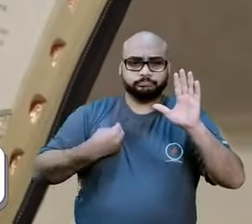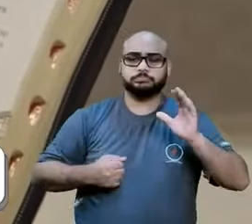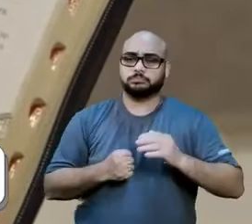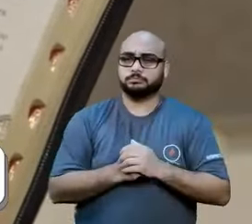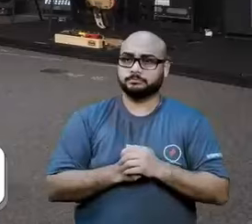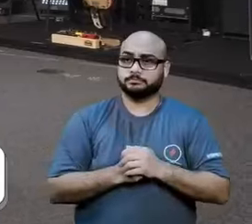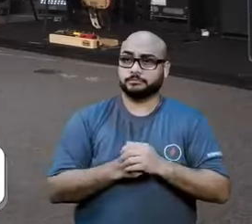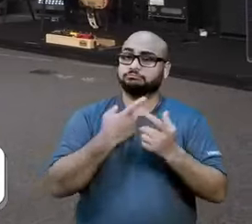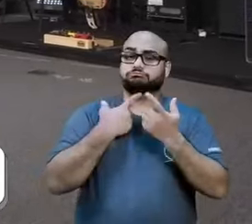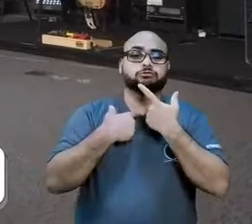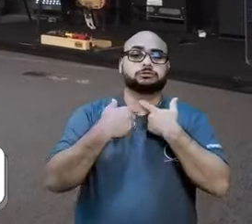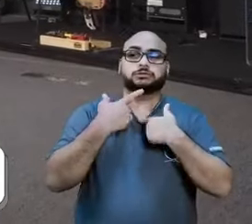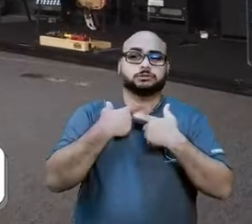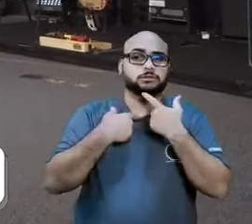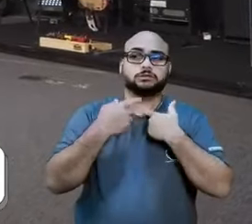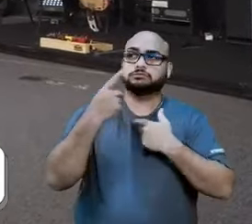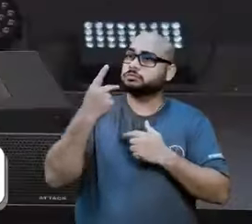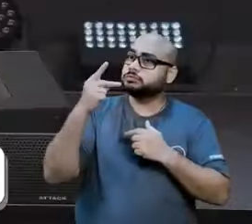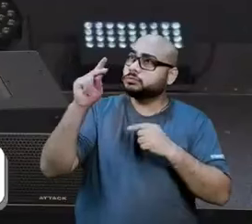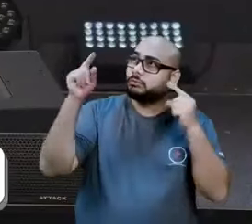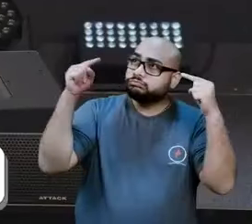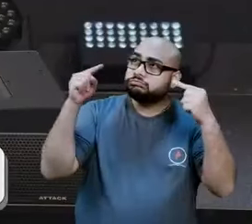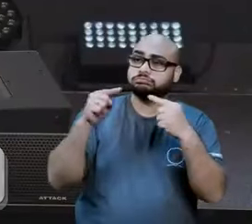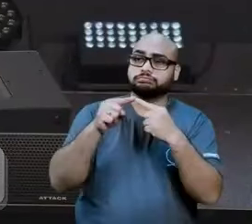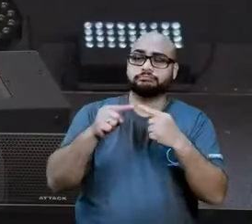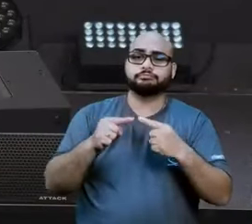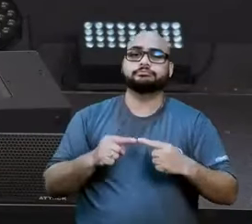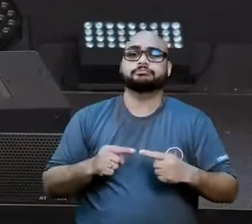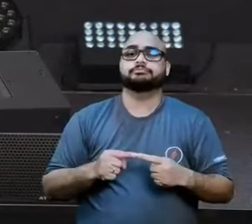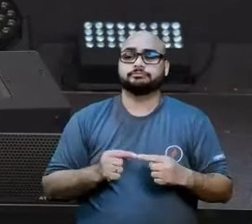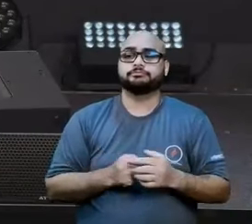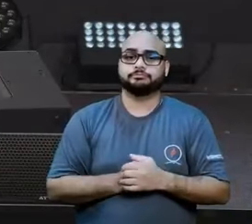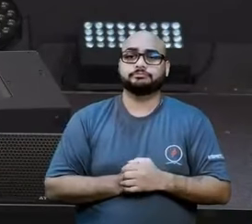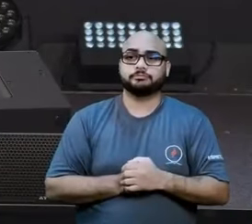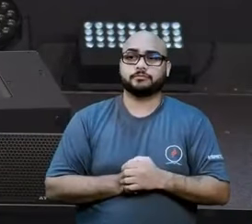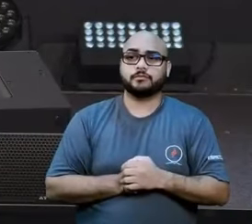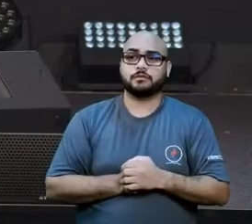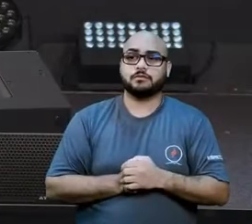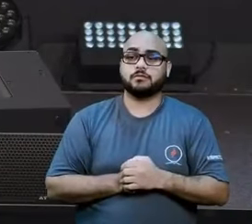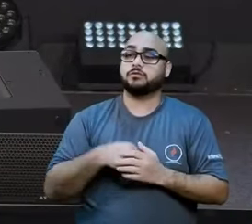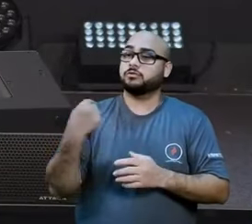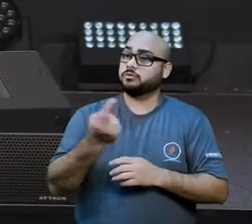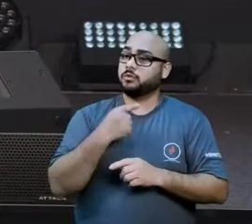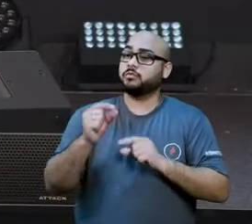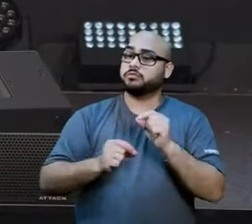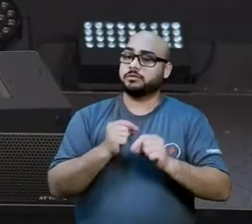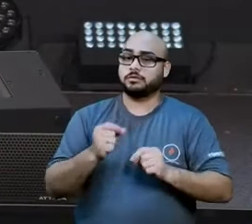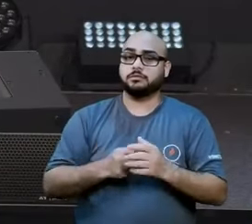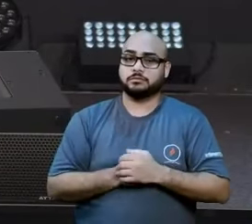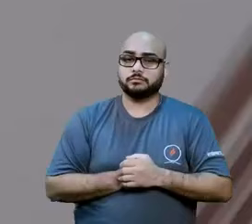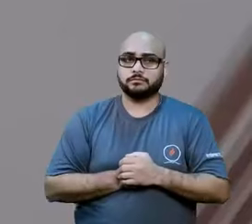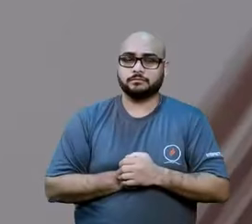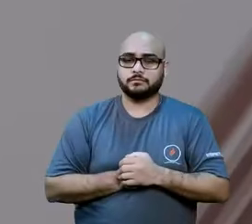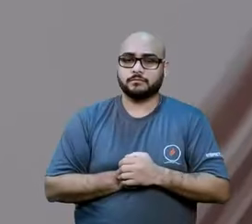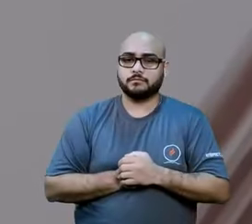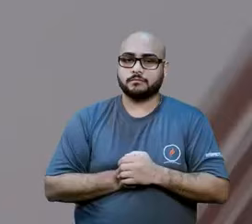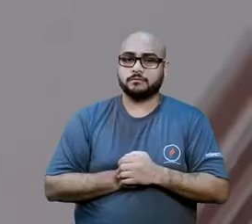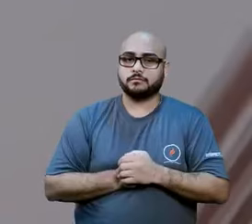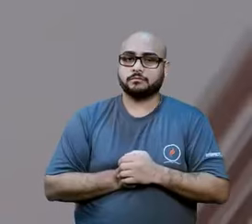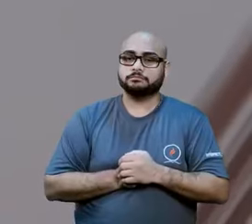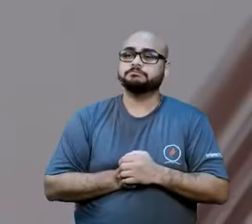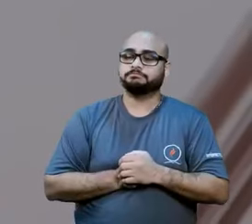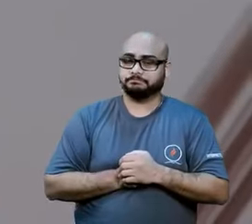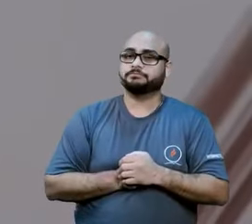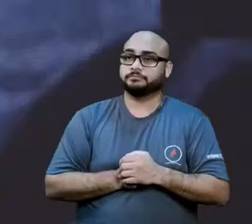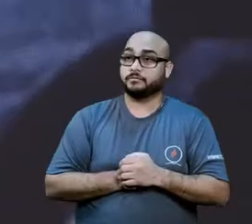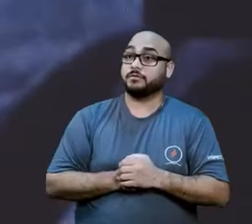tudo o que lhe apraz o nosso Deus está nos céus e faz tudo